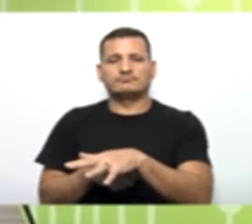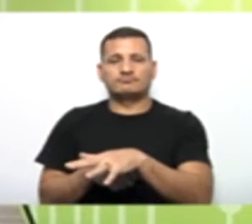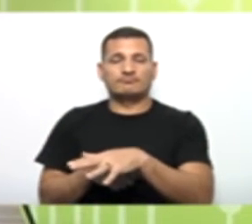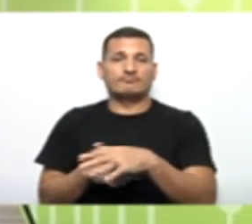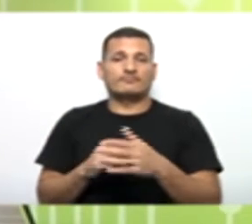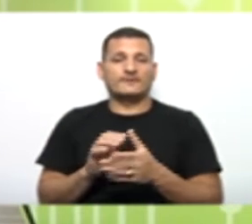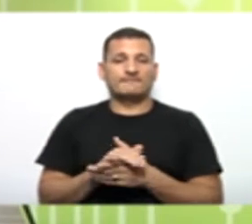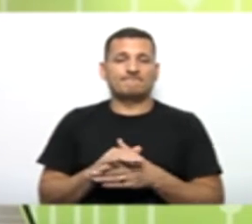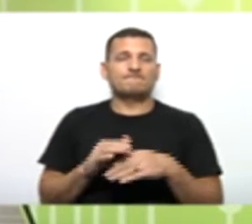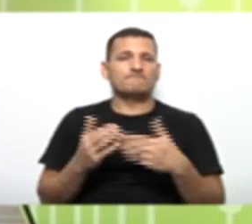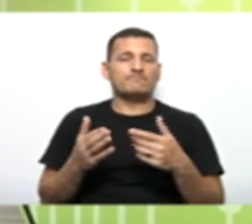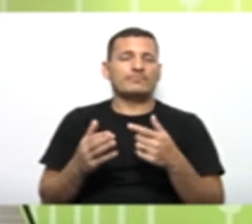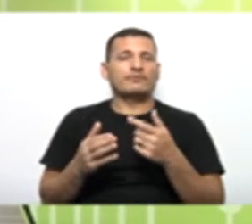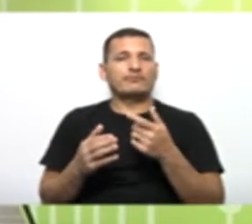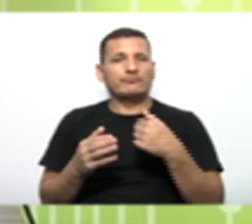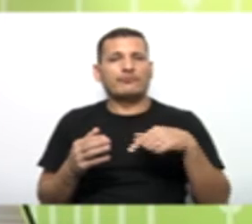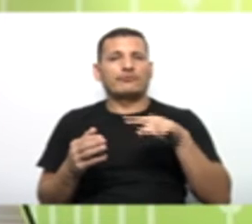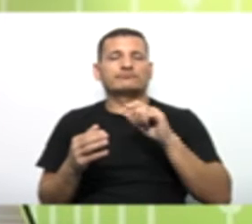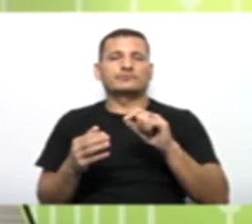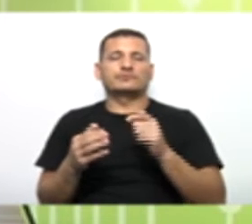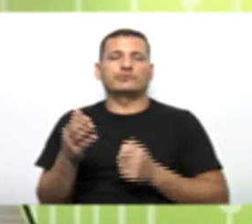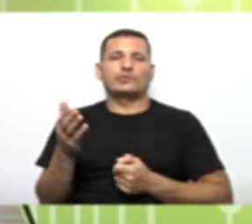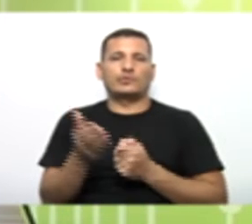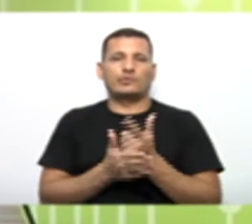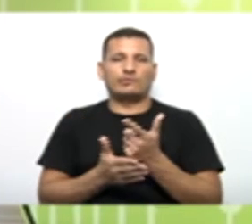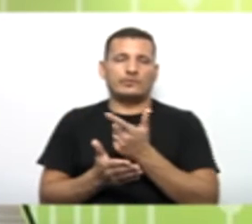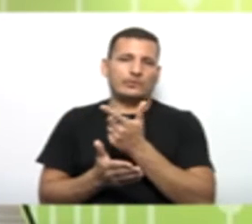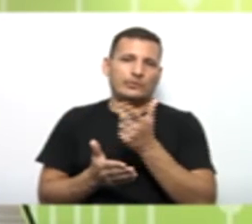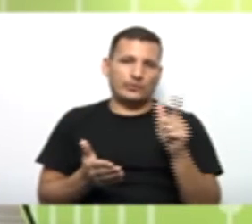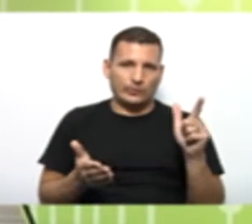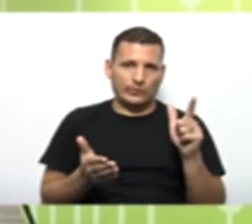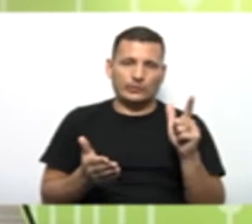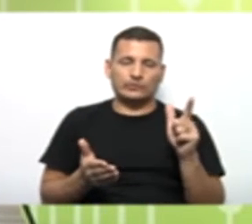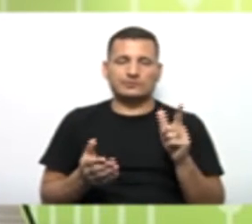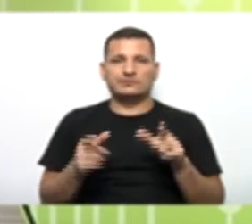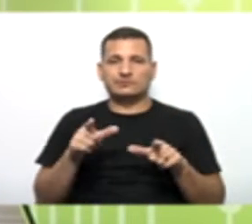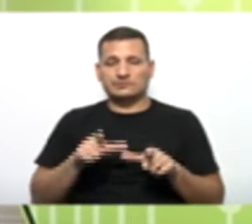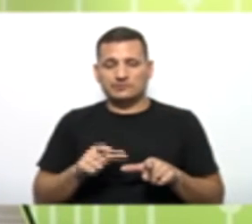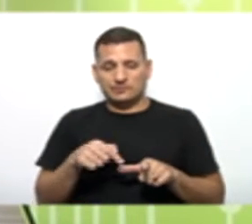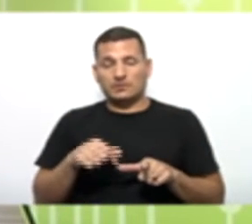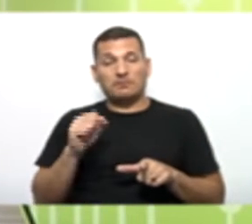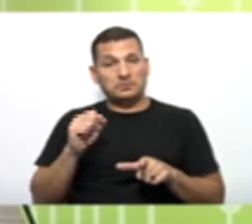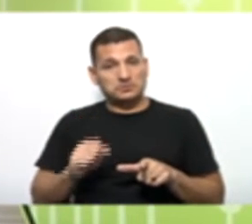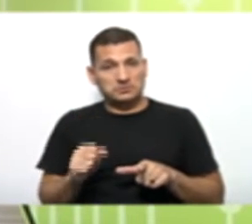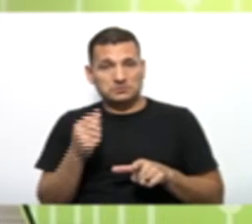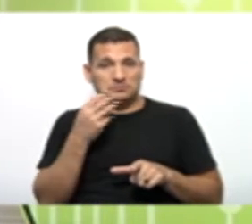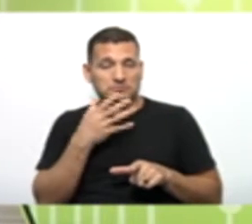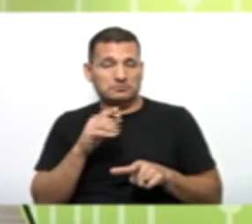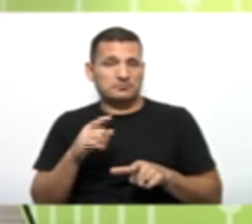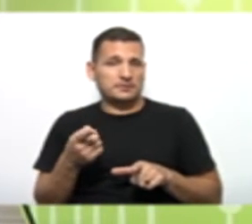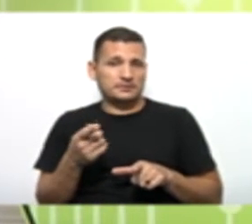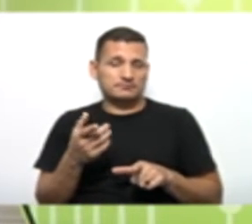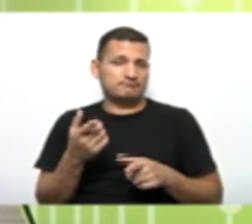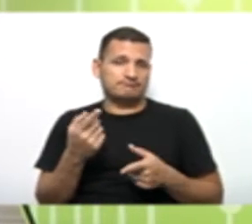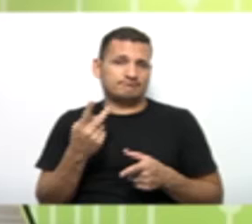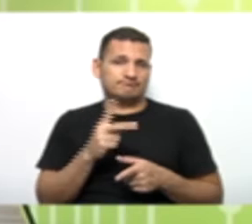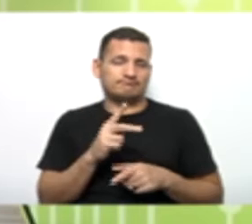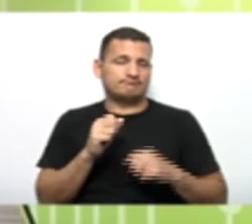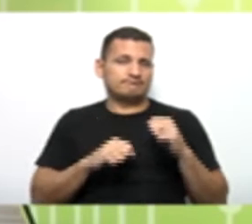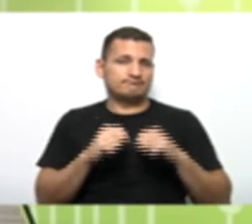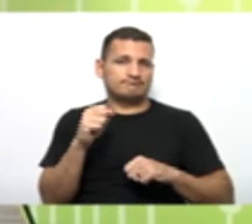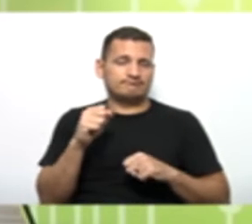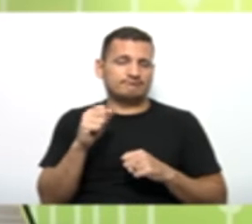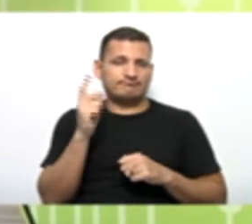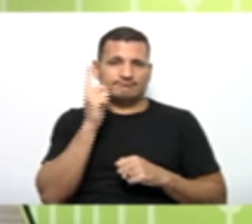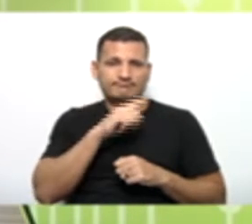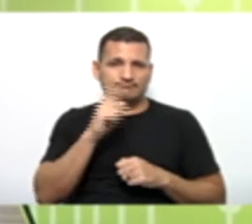nós tenhamos que comprar outro para substituir, descartar um aparelho que ainda poderia estar bom, mas devido a defeito de